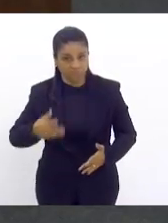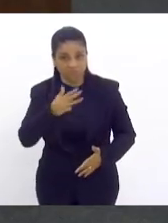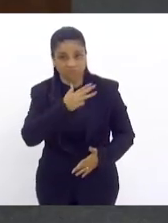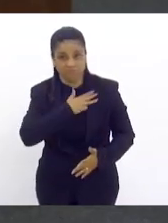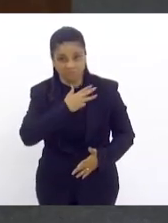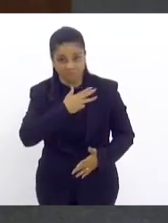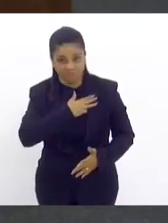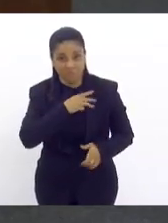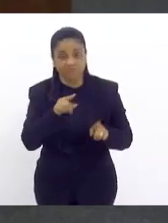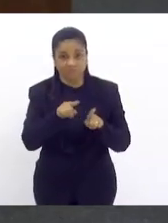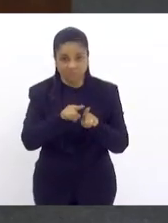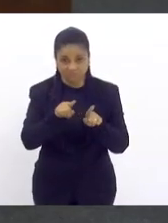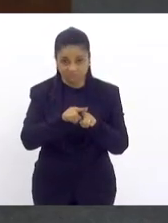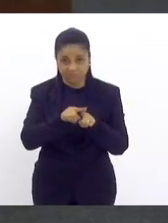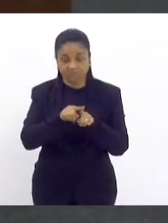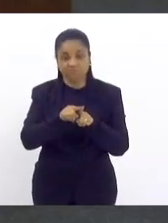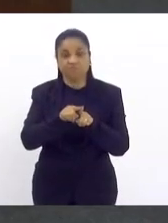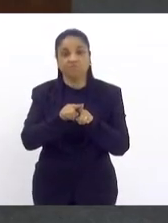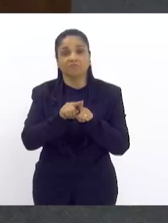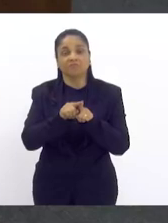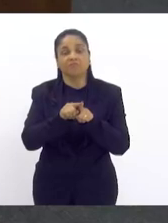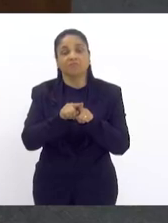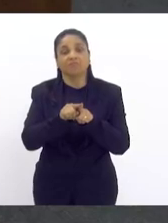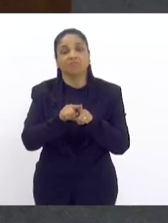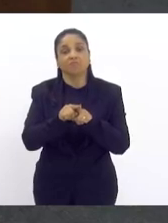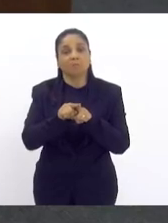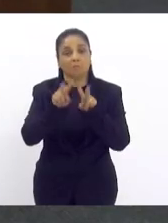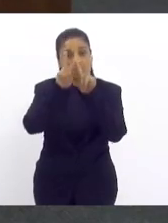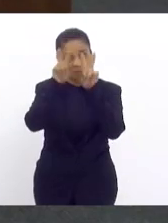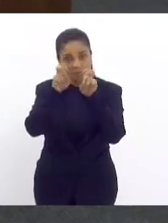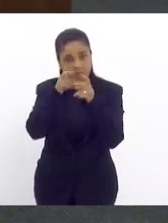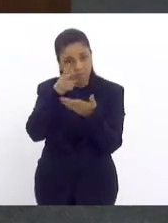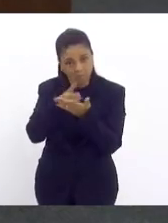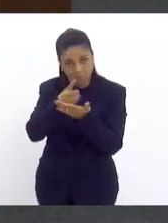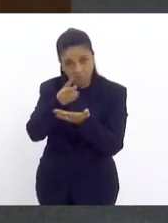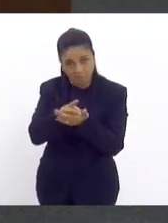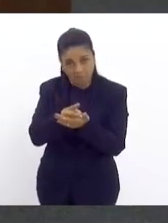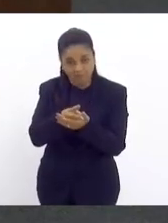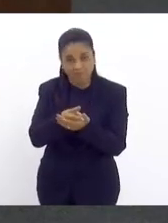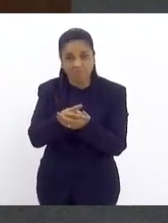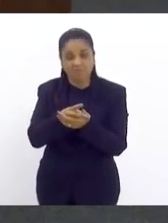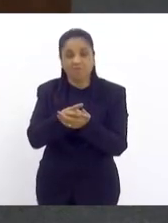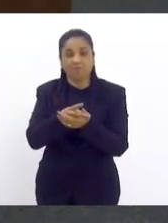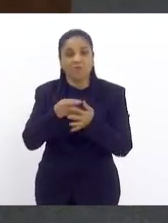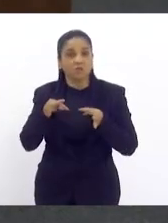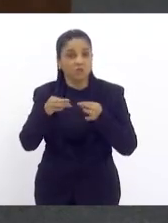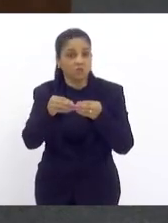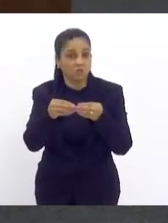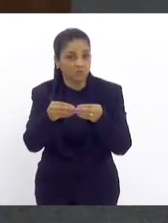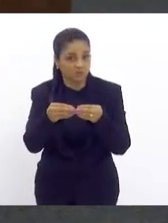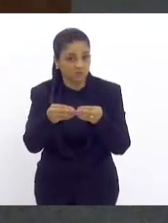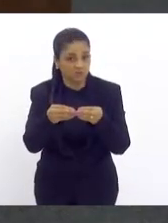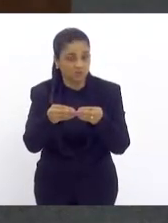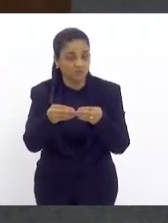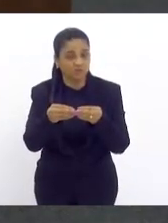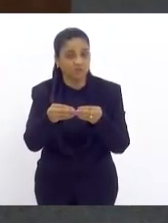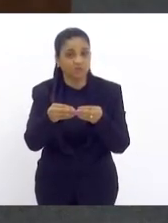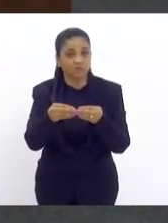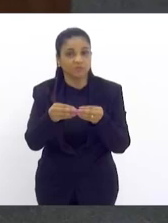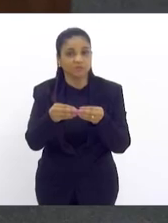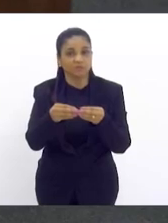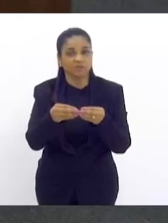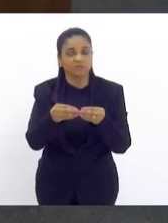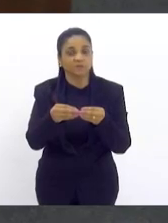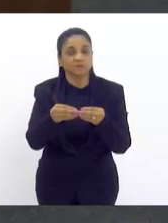e também nessa linha apresentar o fato de que todas e todos nós estamos de fato